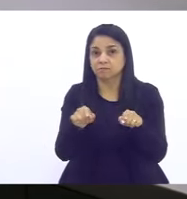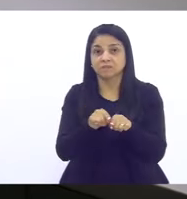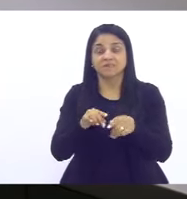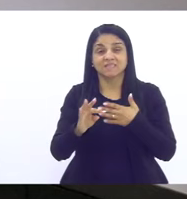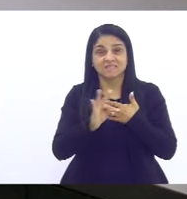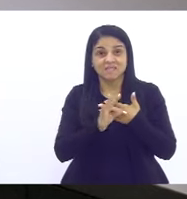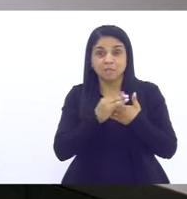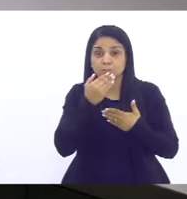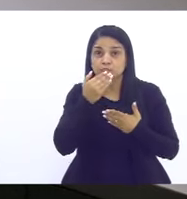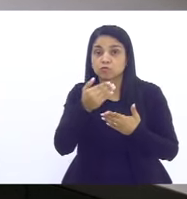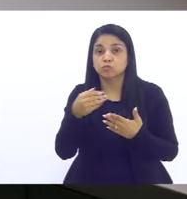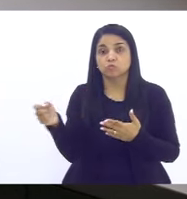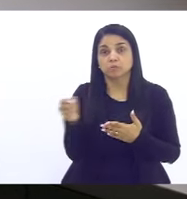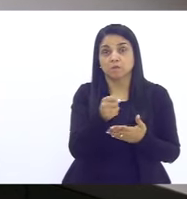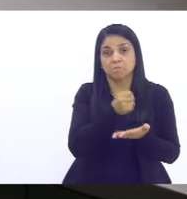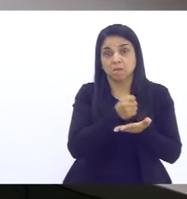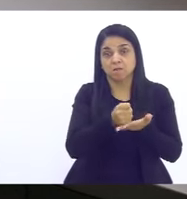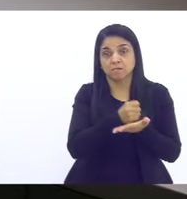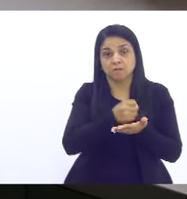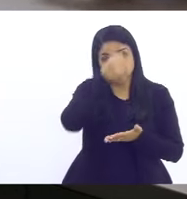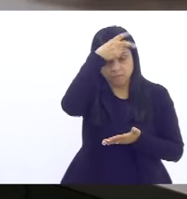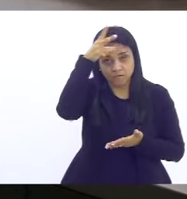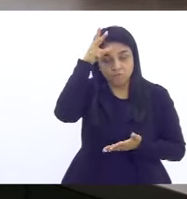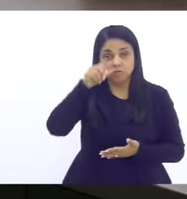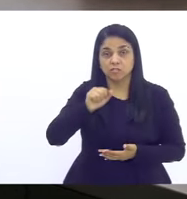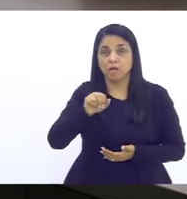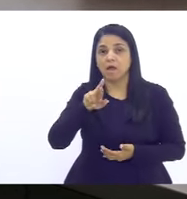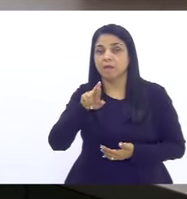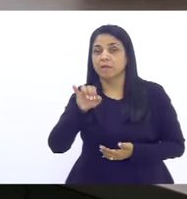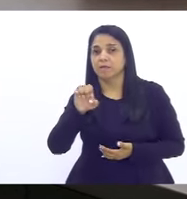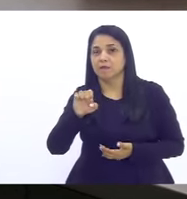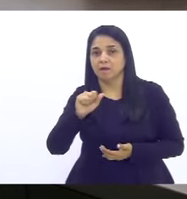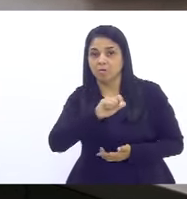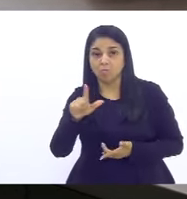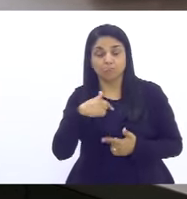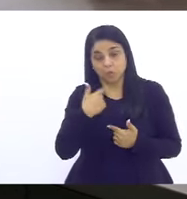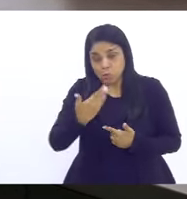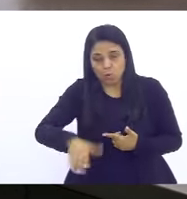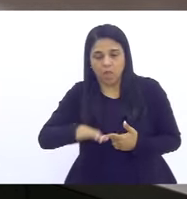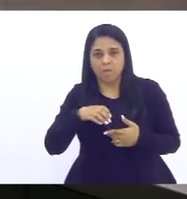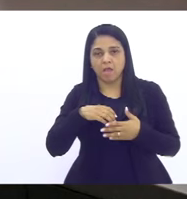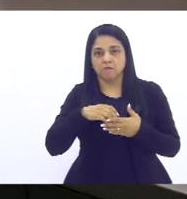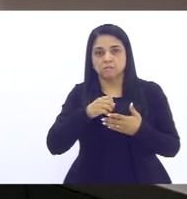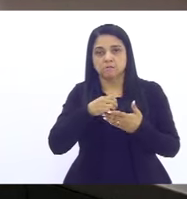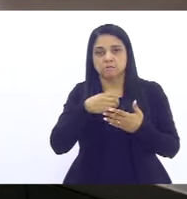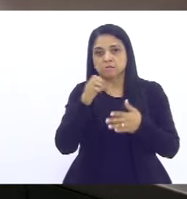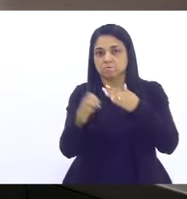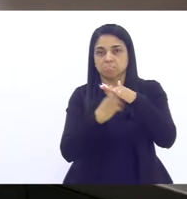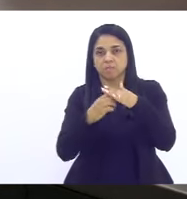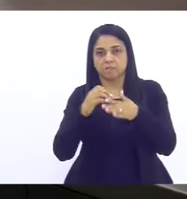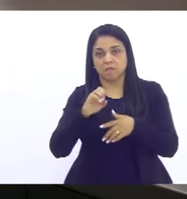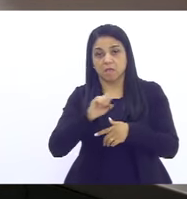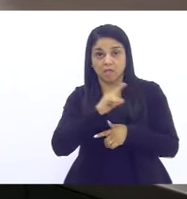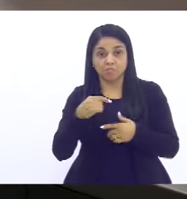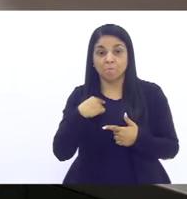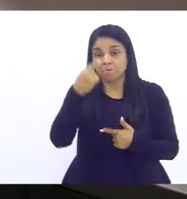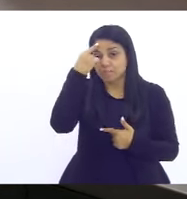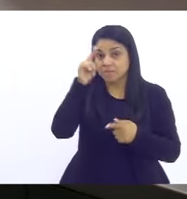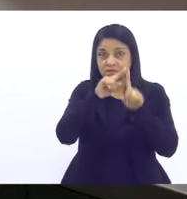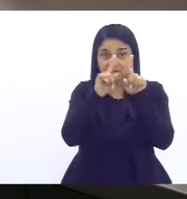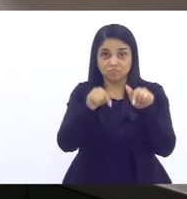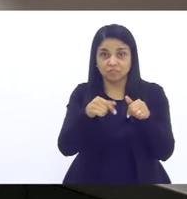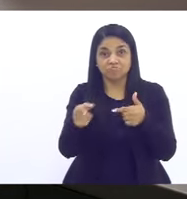me pedindo emprego, deputado Rodrigo, na prefeitura de Areal, que não quer mais trabalhar na empresa. E aí eu te pergunto se essa empresa não é boa para os servidores dela, se essa empresa não é